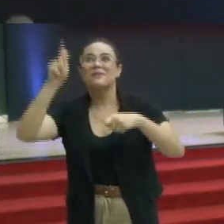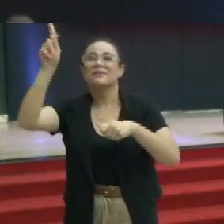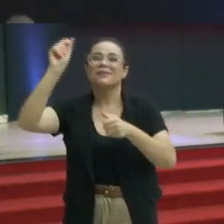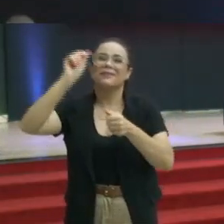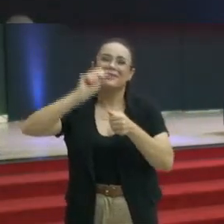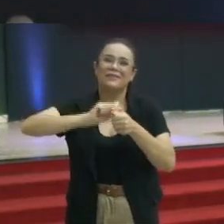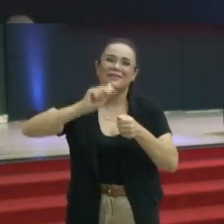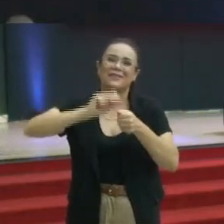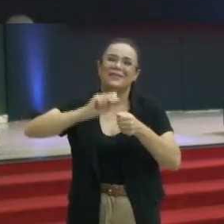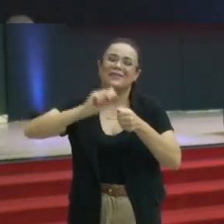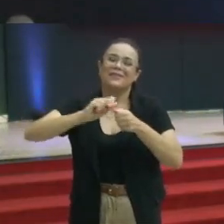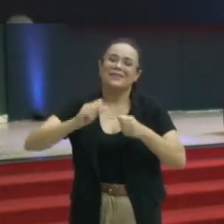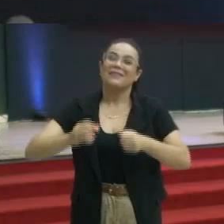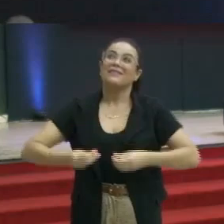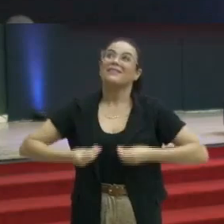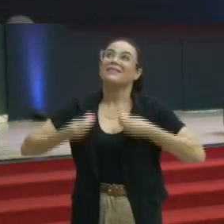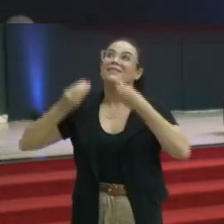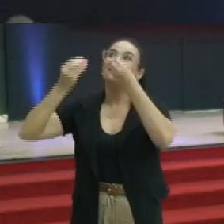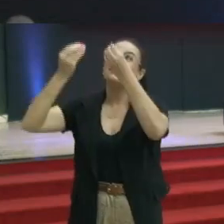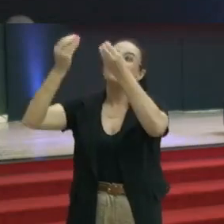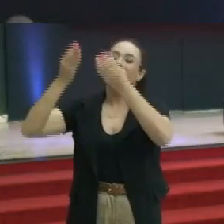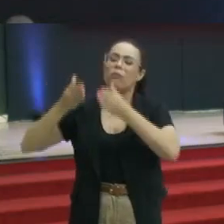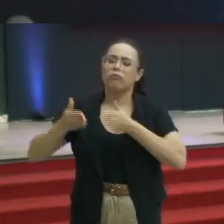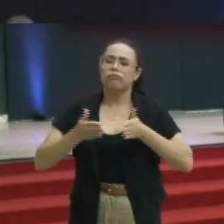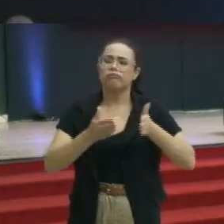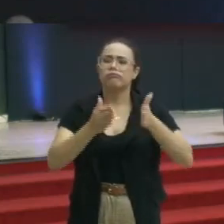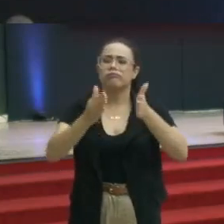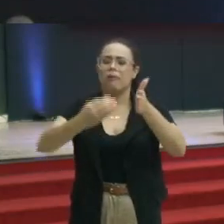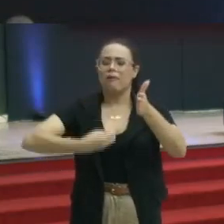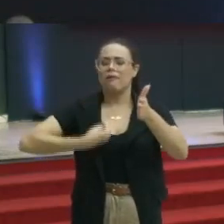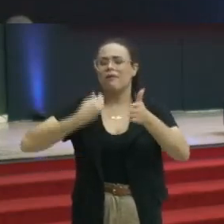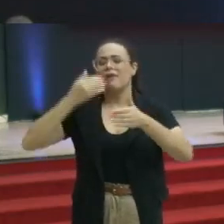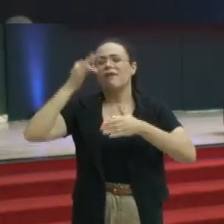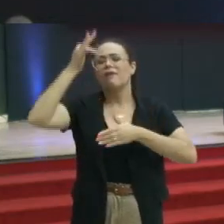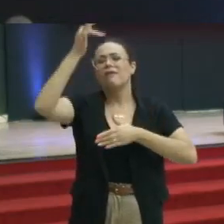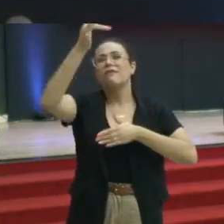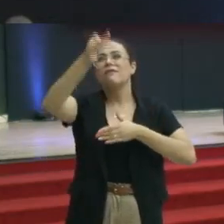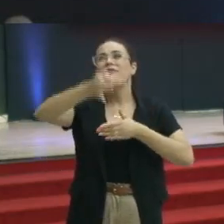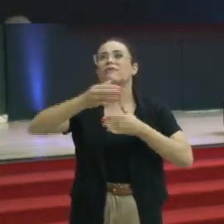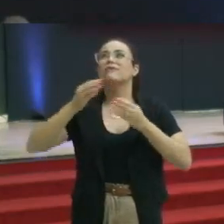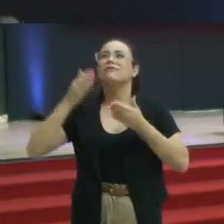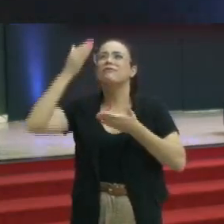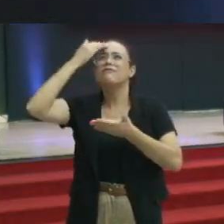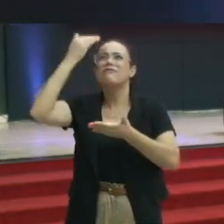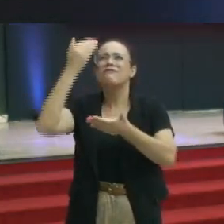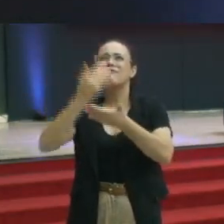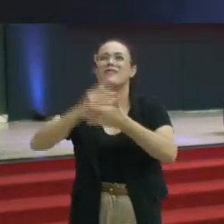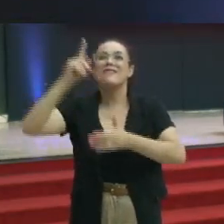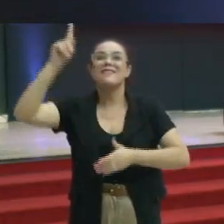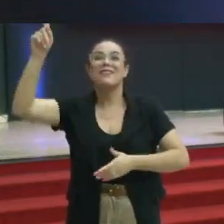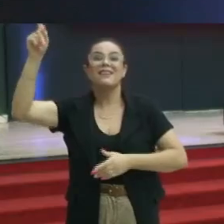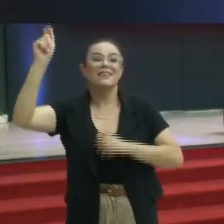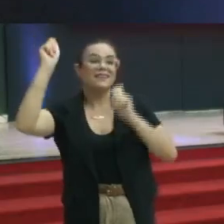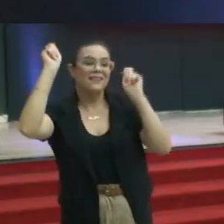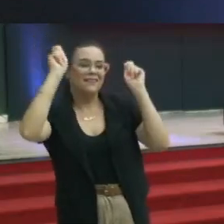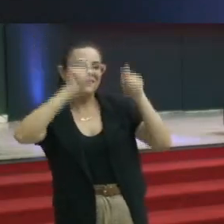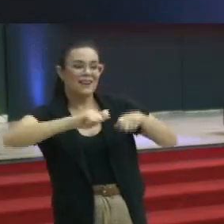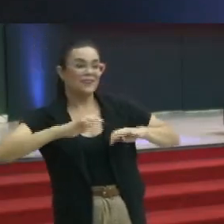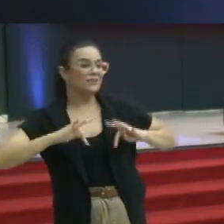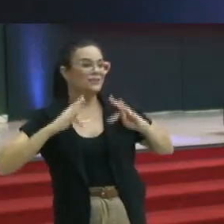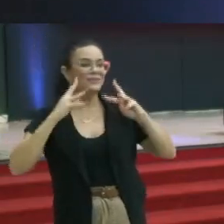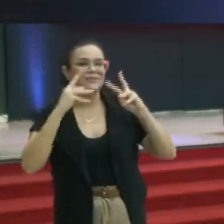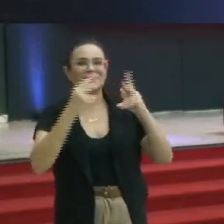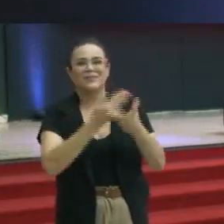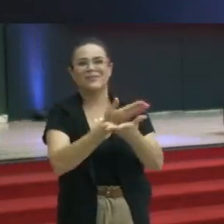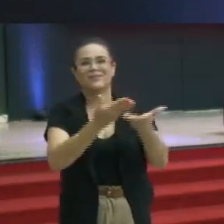faz. Entrega o teu caminho ao Senhor, confia nele e ele tudo fará. Para Deus não